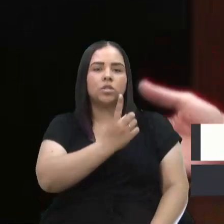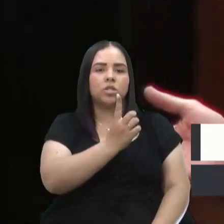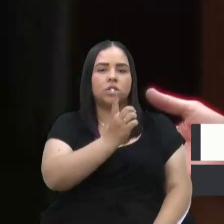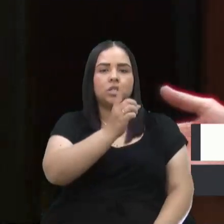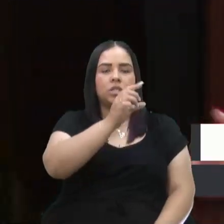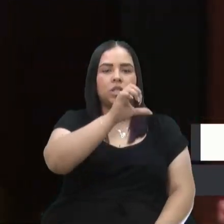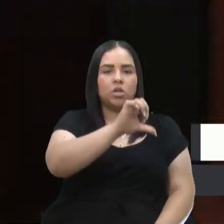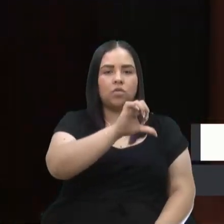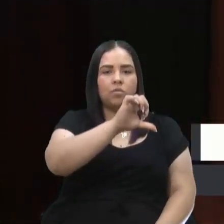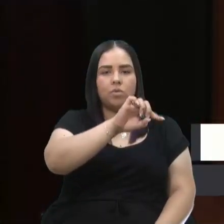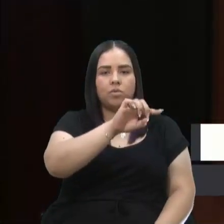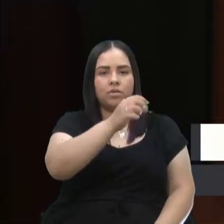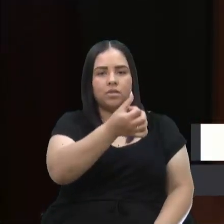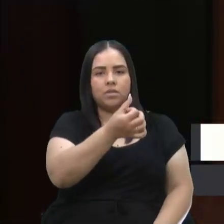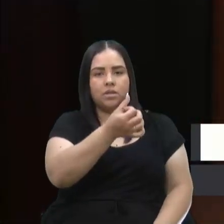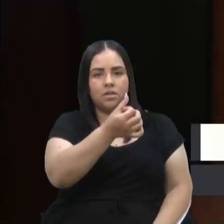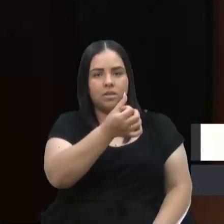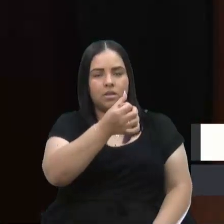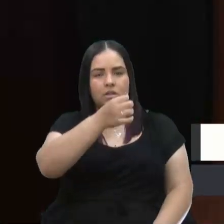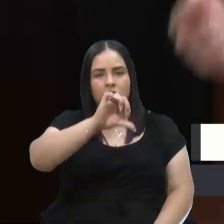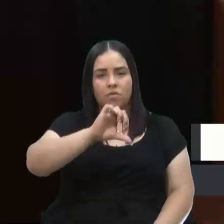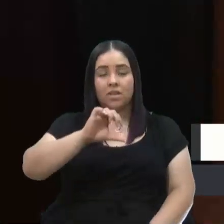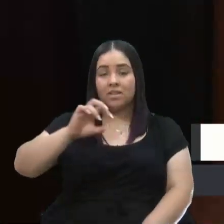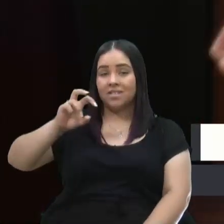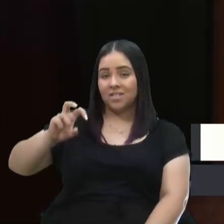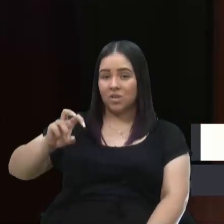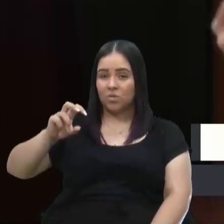19,69 bi, governo petista,